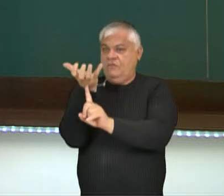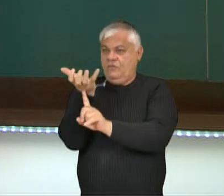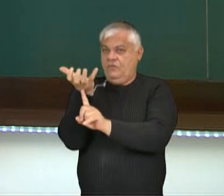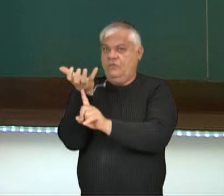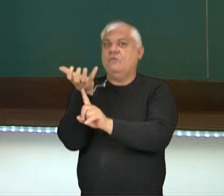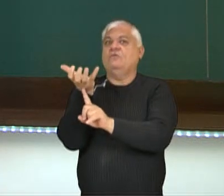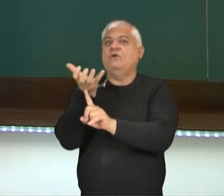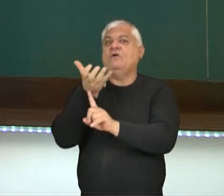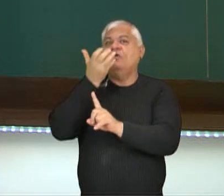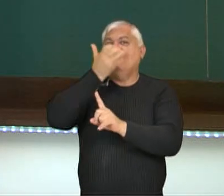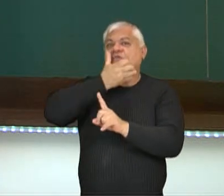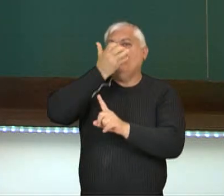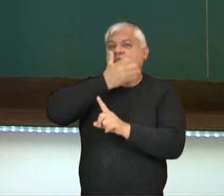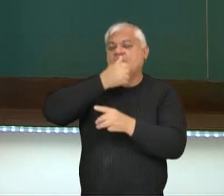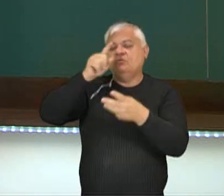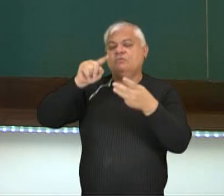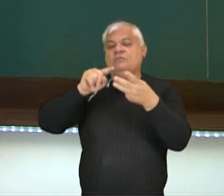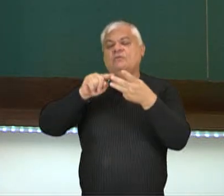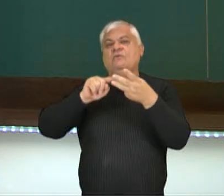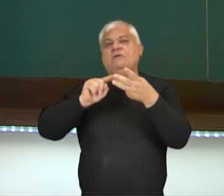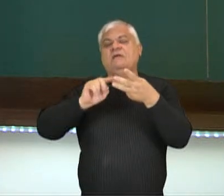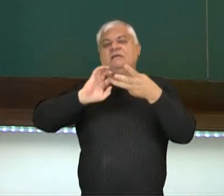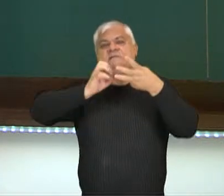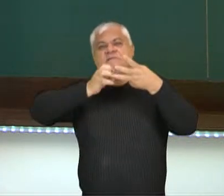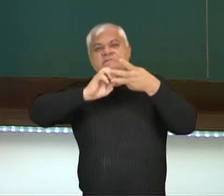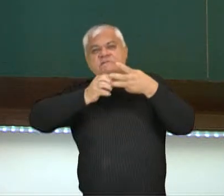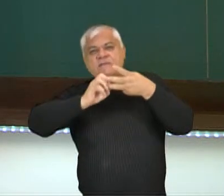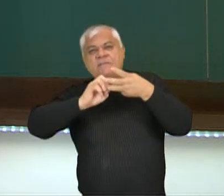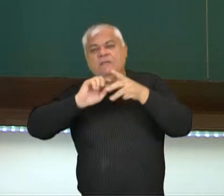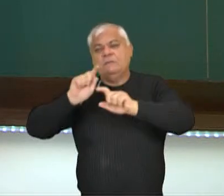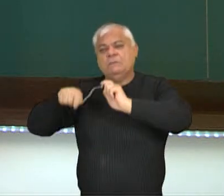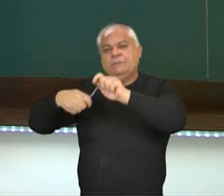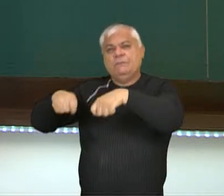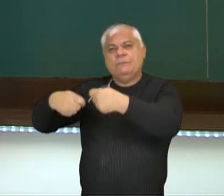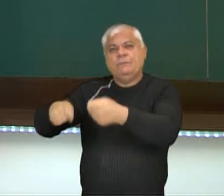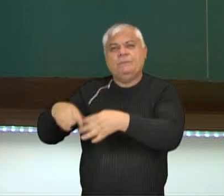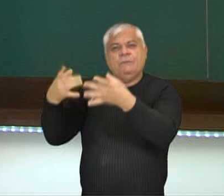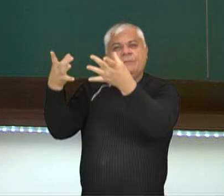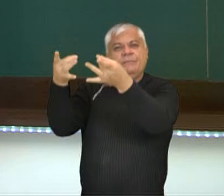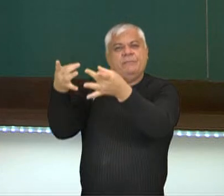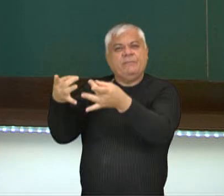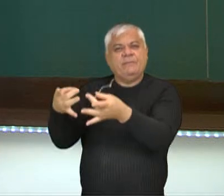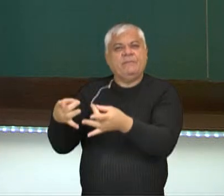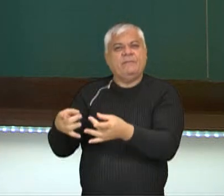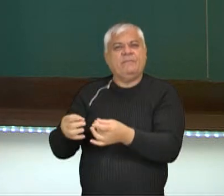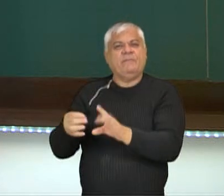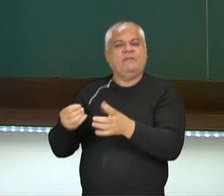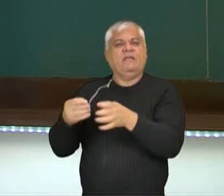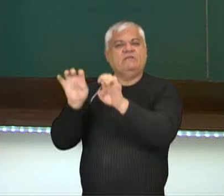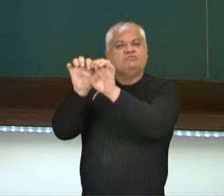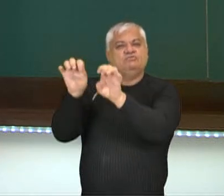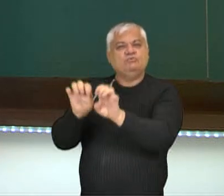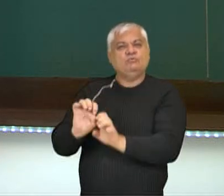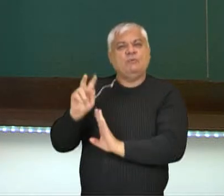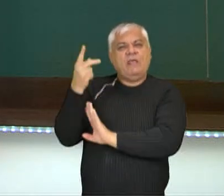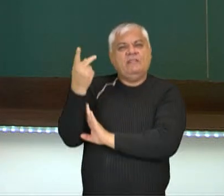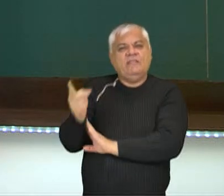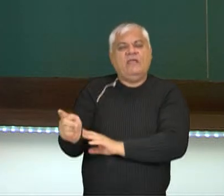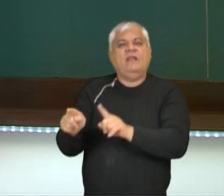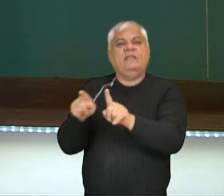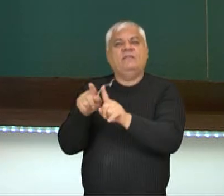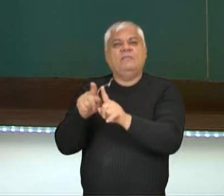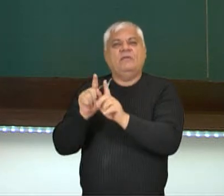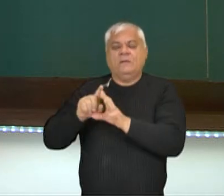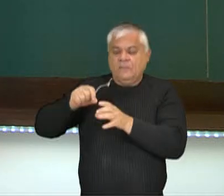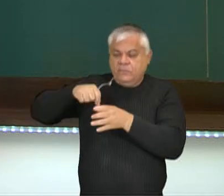o fruto, a semente, as características morfológicas da semente. Vamos falar da dispersão e da